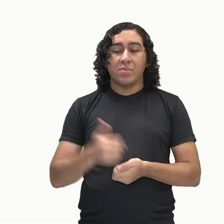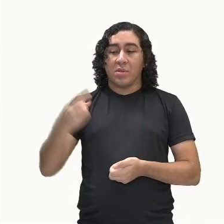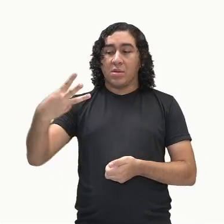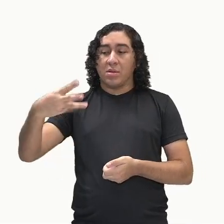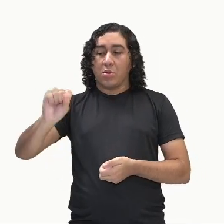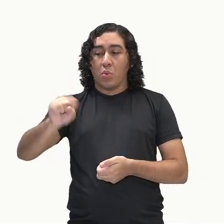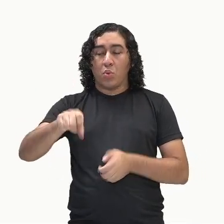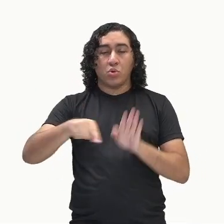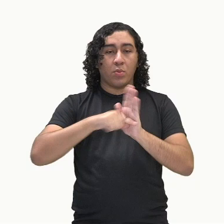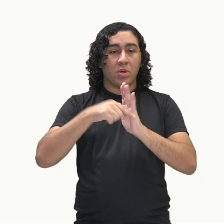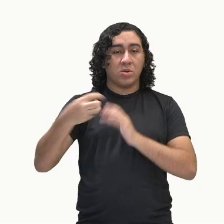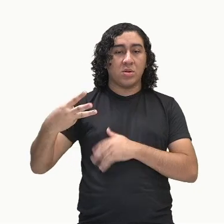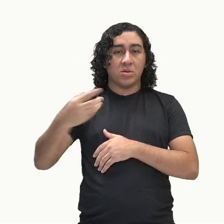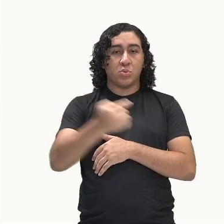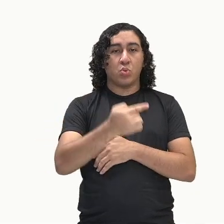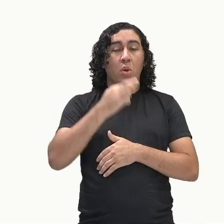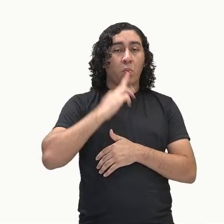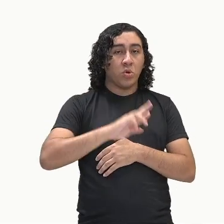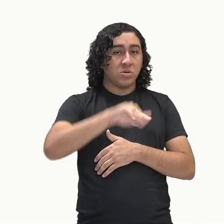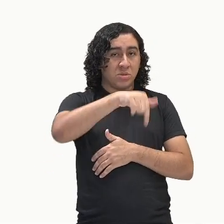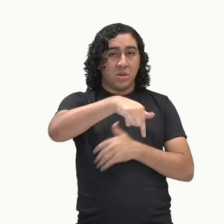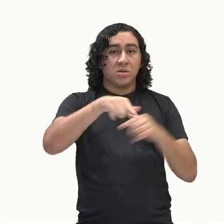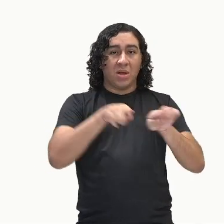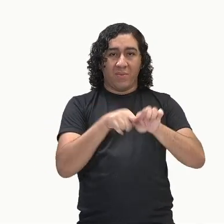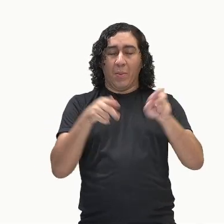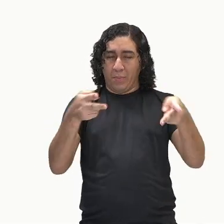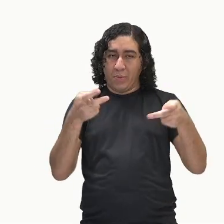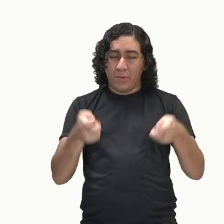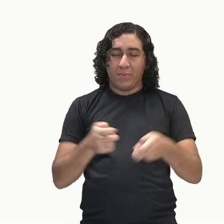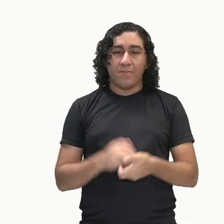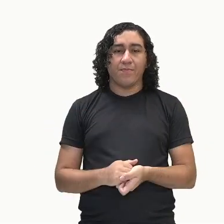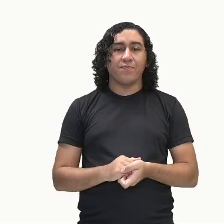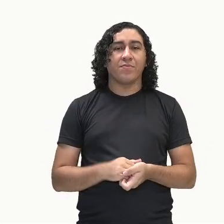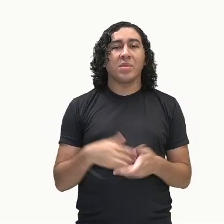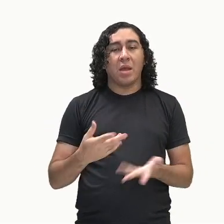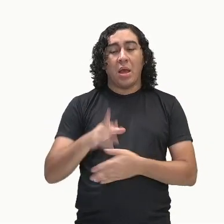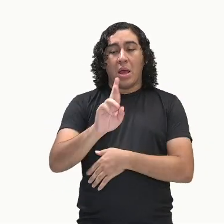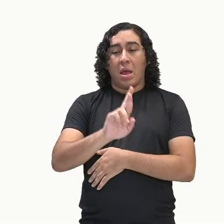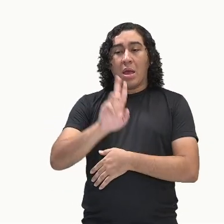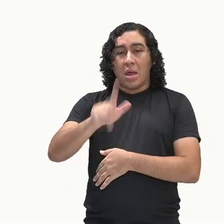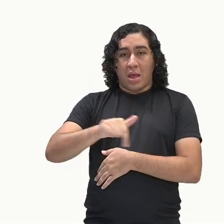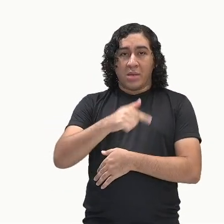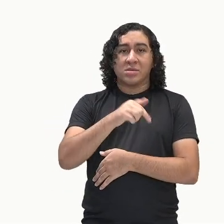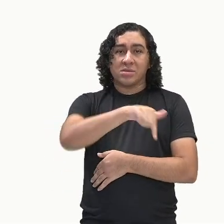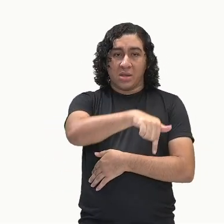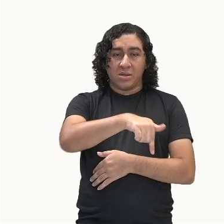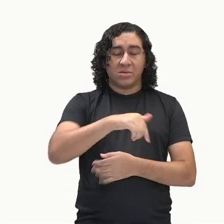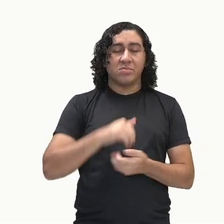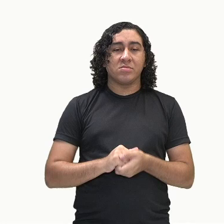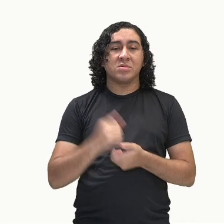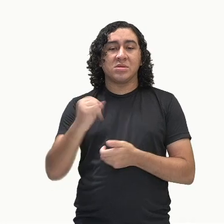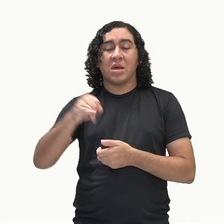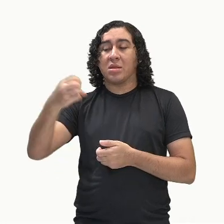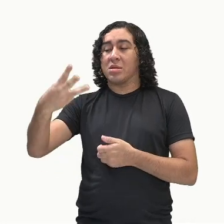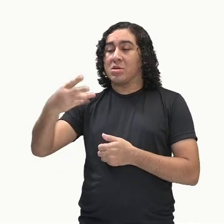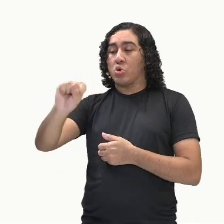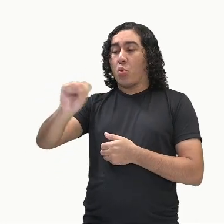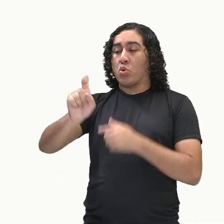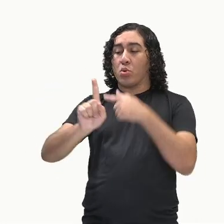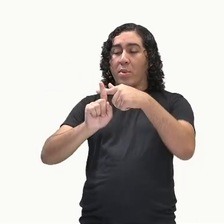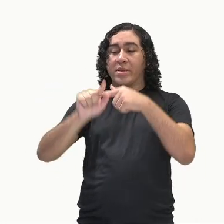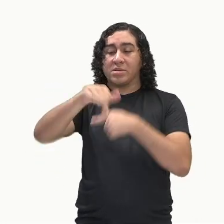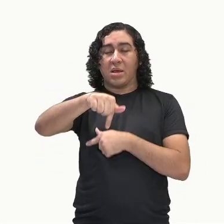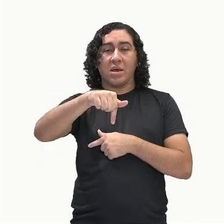menos 31, dá 7 também. Perceberam? Então, a minha razão é 7. Então, se eu somar 38 mais 7, eu